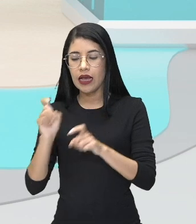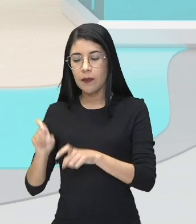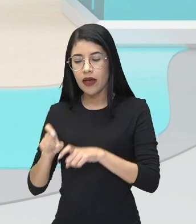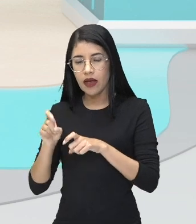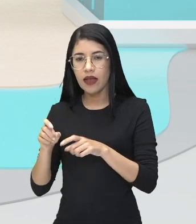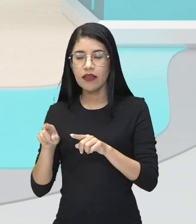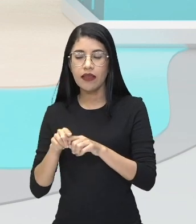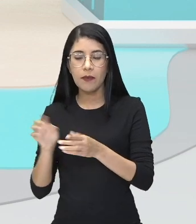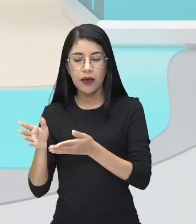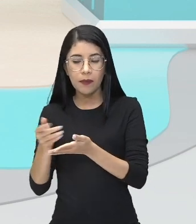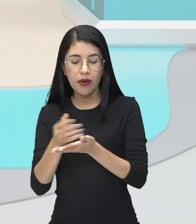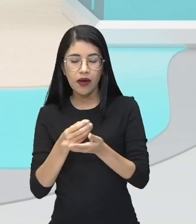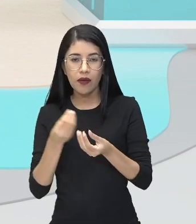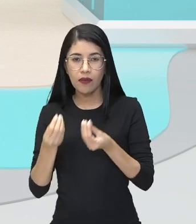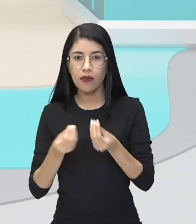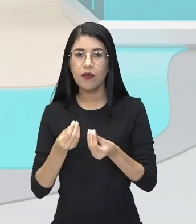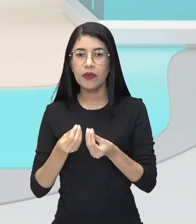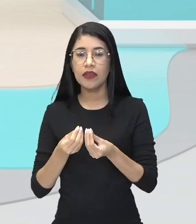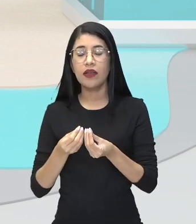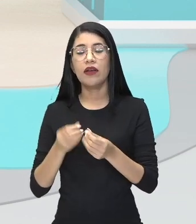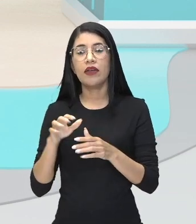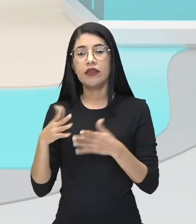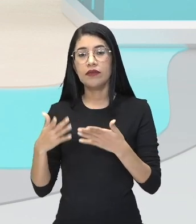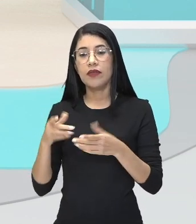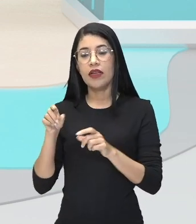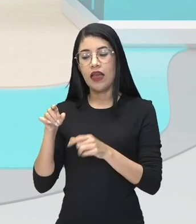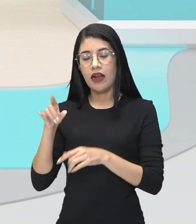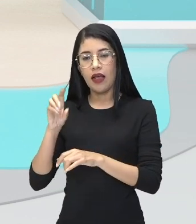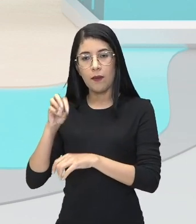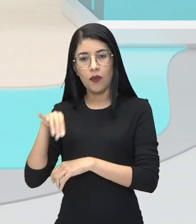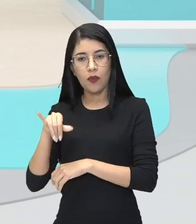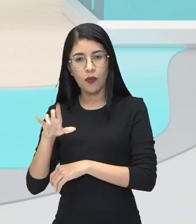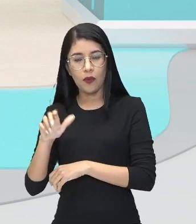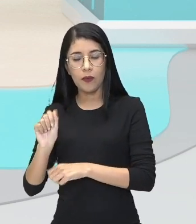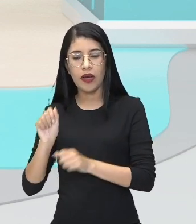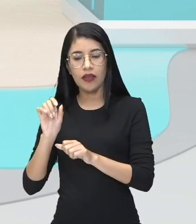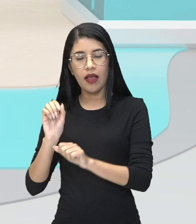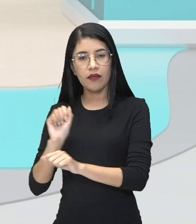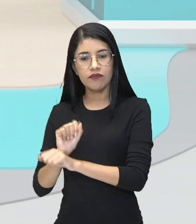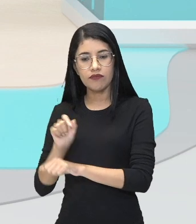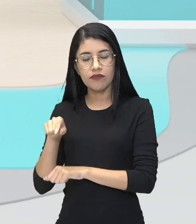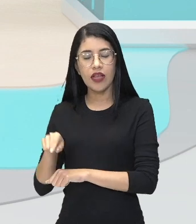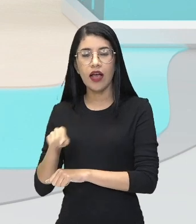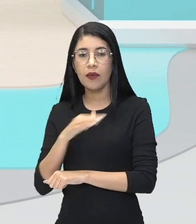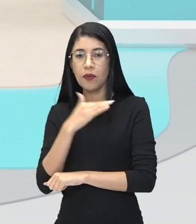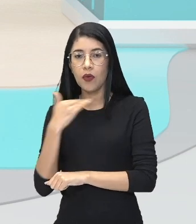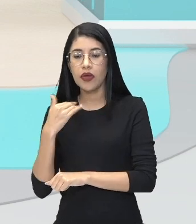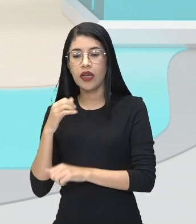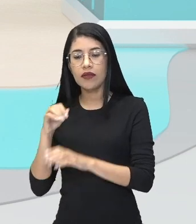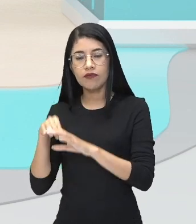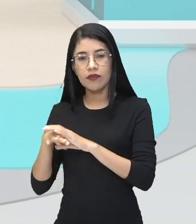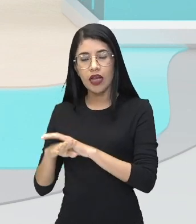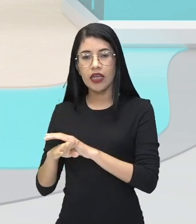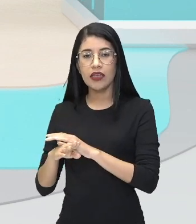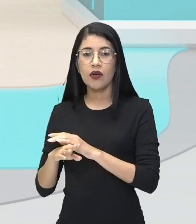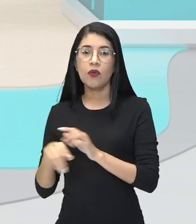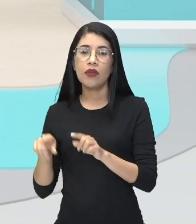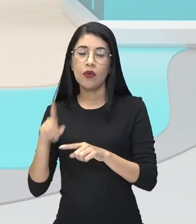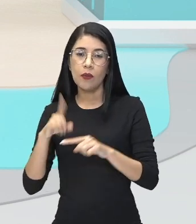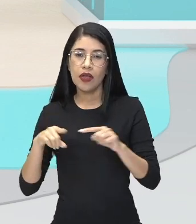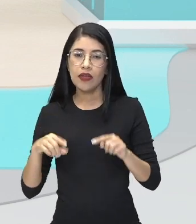ele colheu, e ele era mumificado e guardado o seu corpo, né, com múmica, com todos os seus objetos, com as